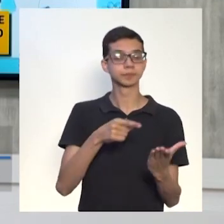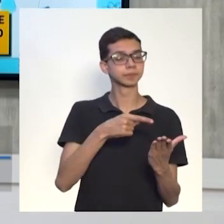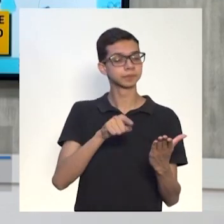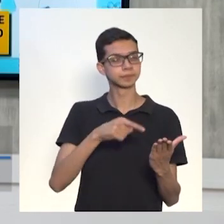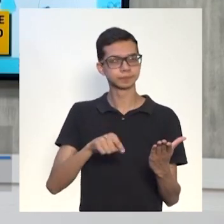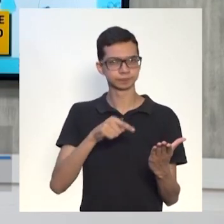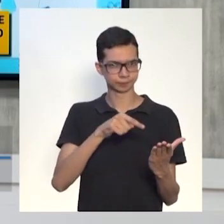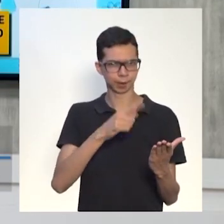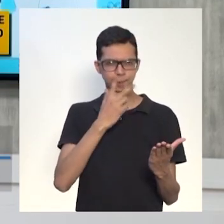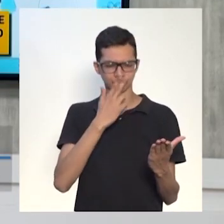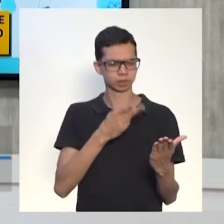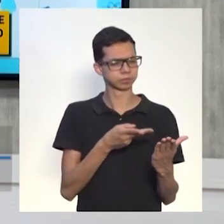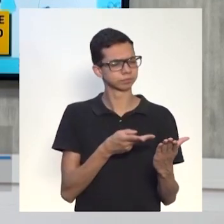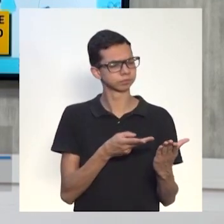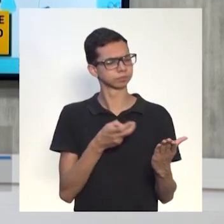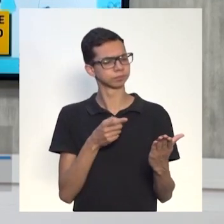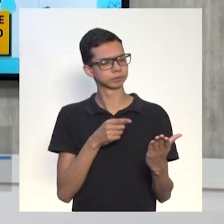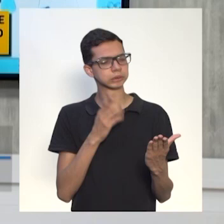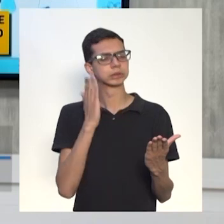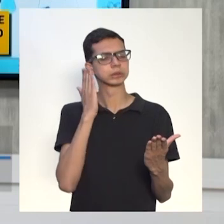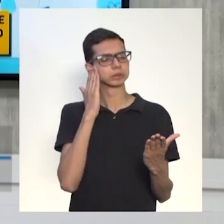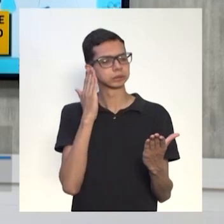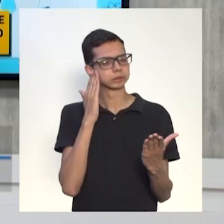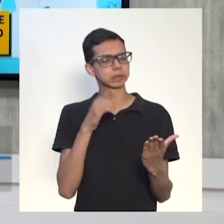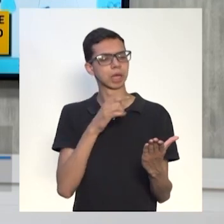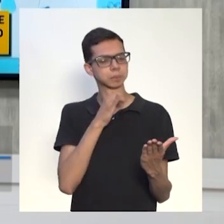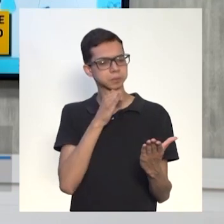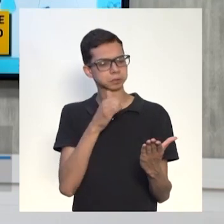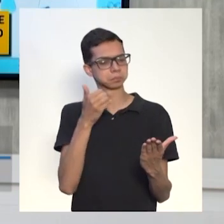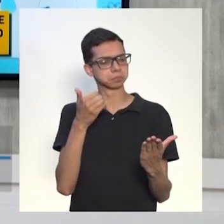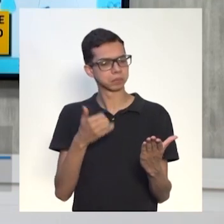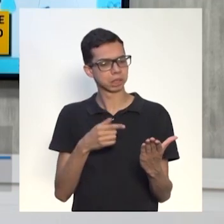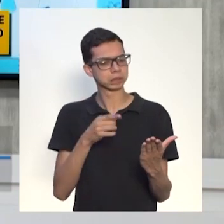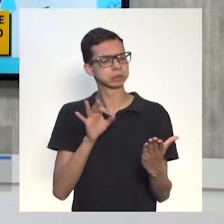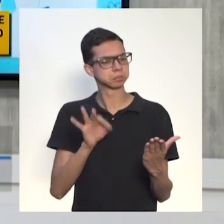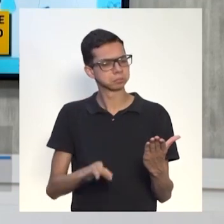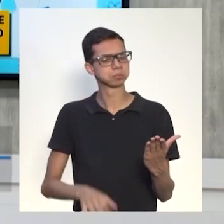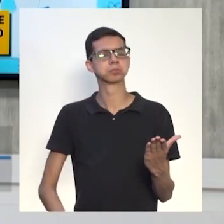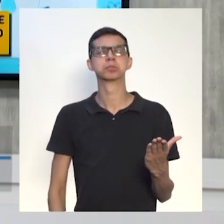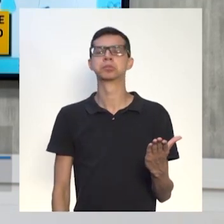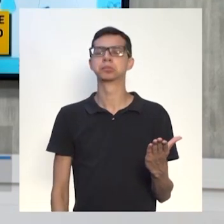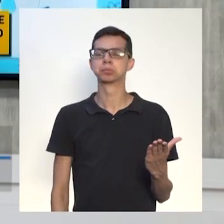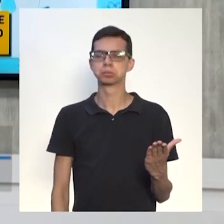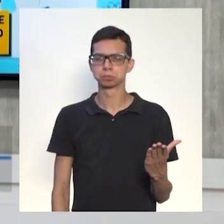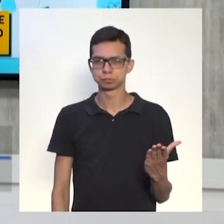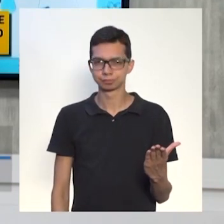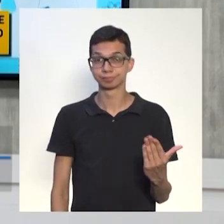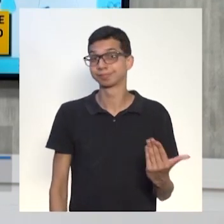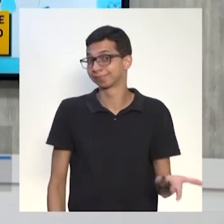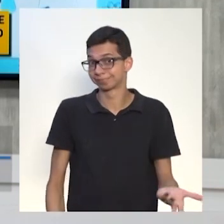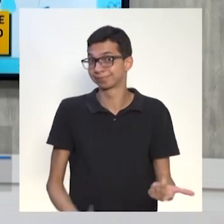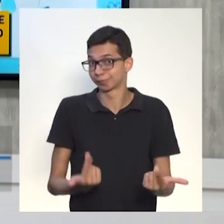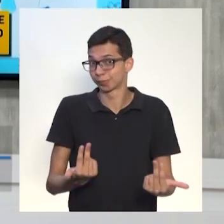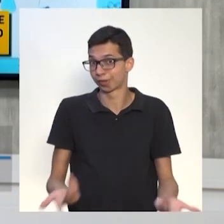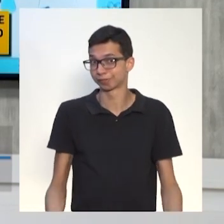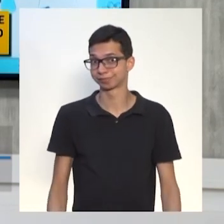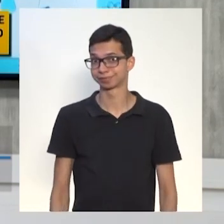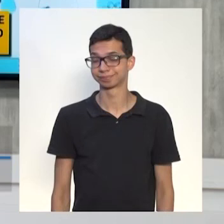eu sei do que eu estou falando. Eu sei sobre o que eu estou falando. Eu estou falando sobre